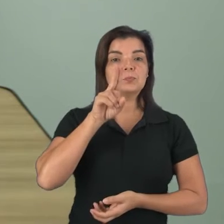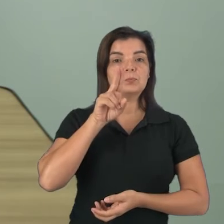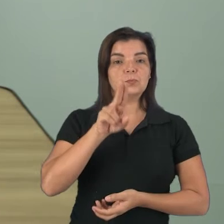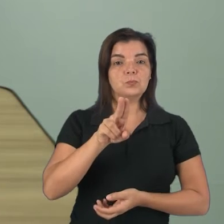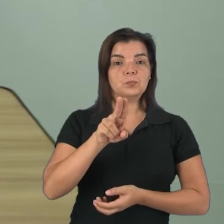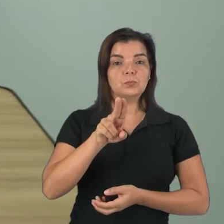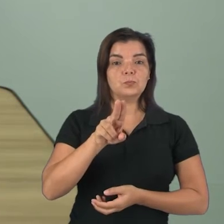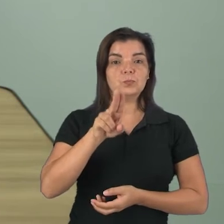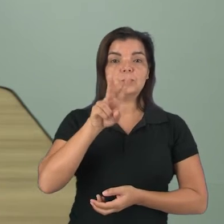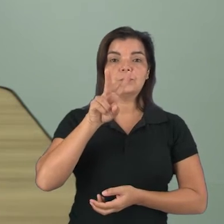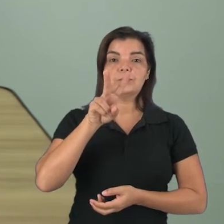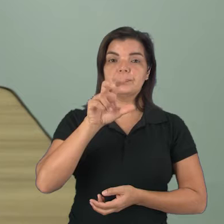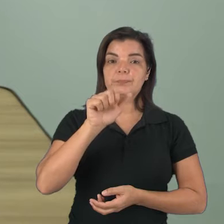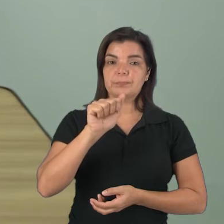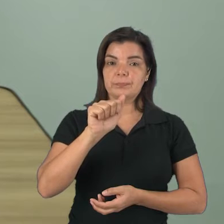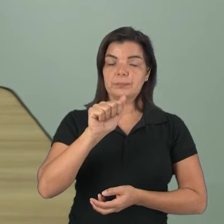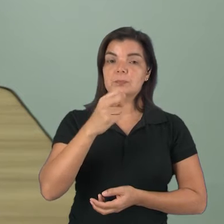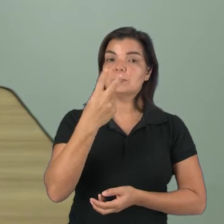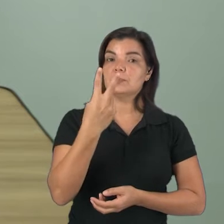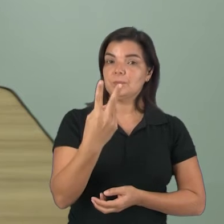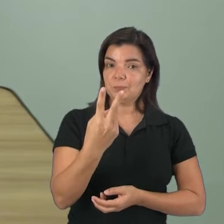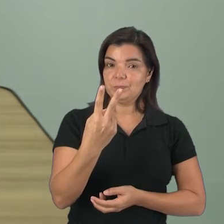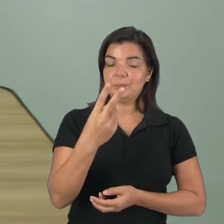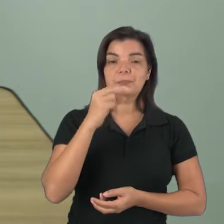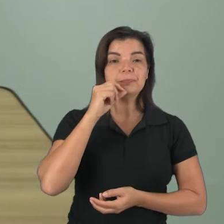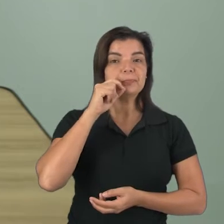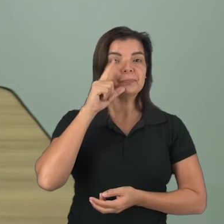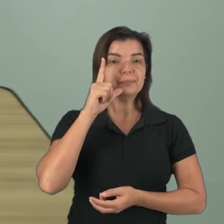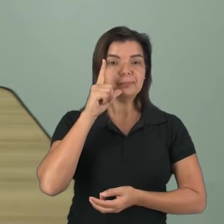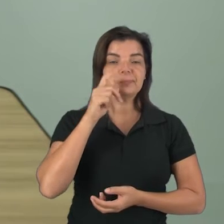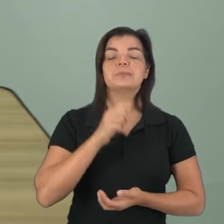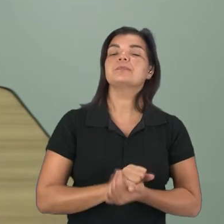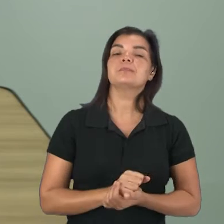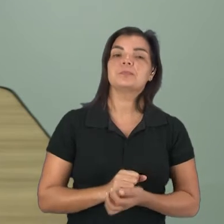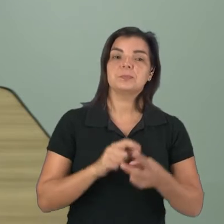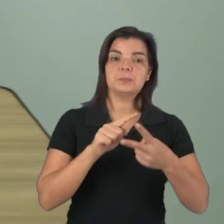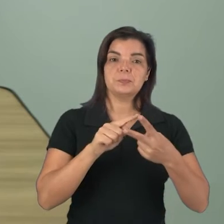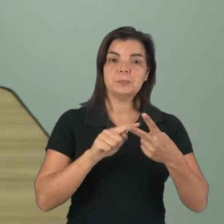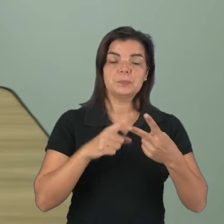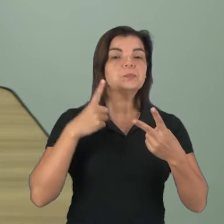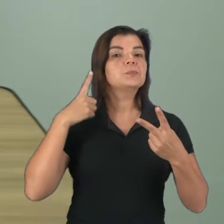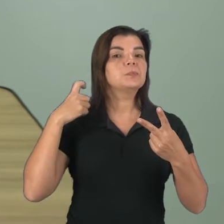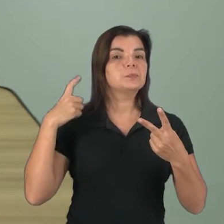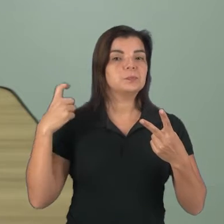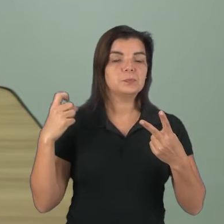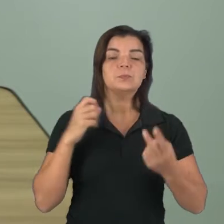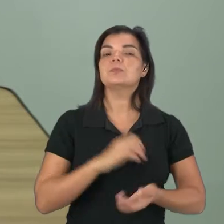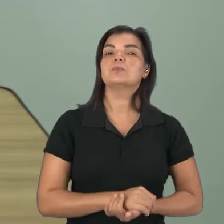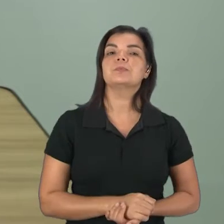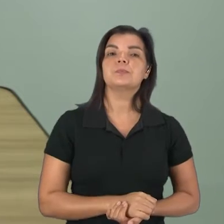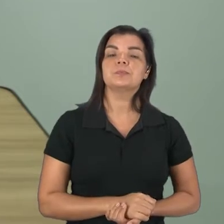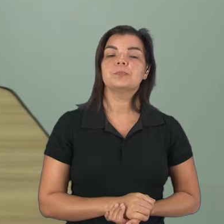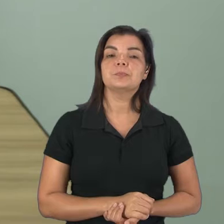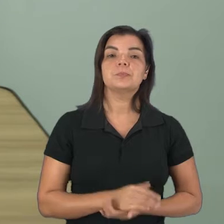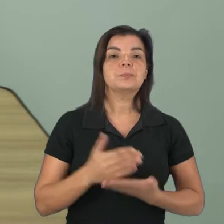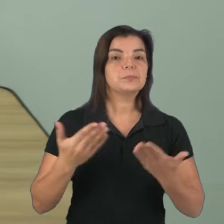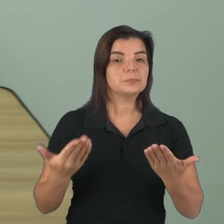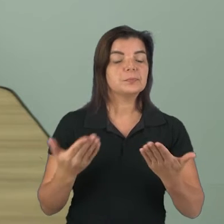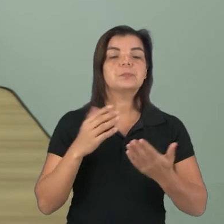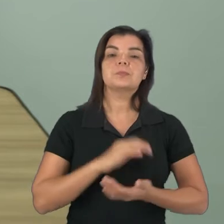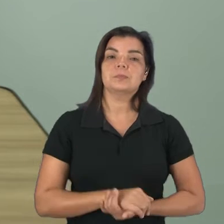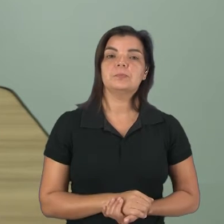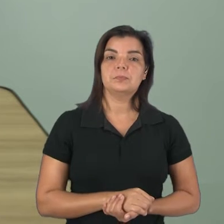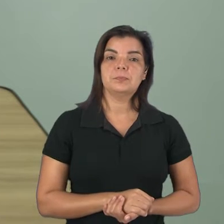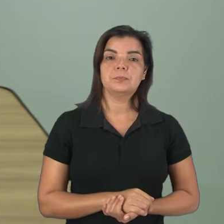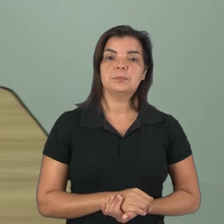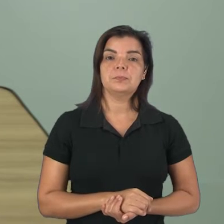palavra uva-u vá duas vezes tem dois sons agora vamos